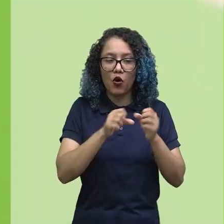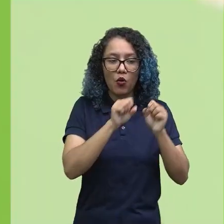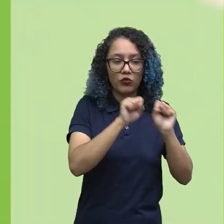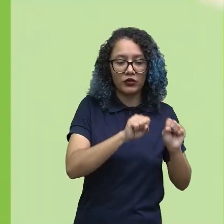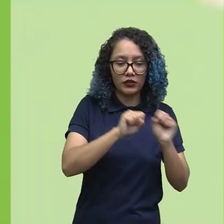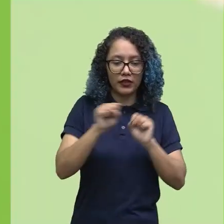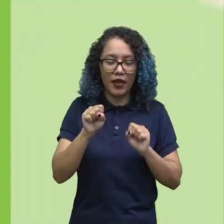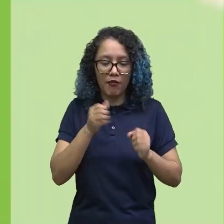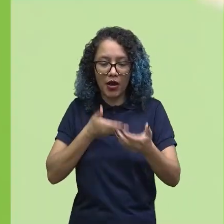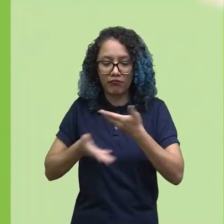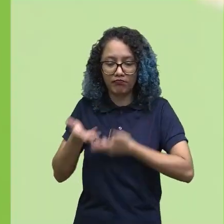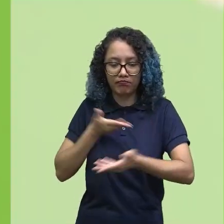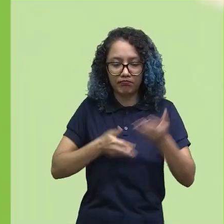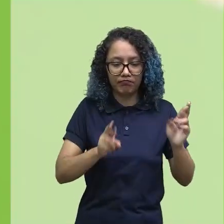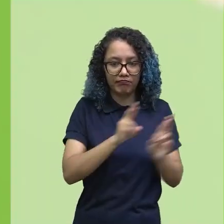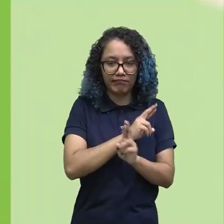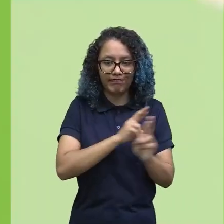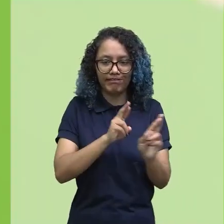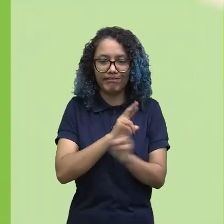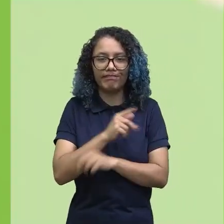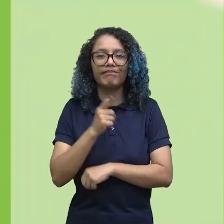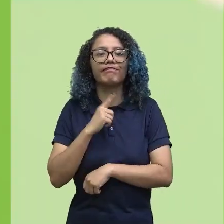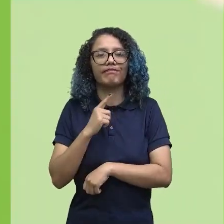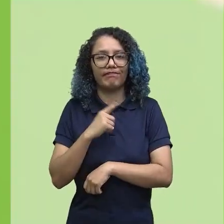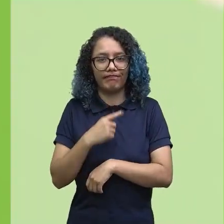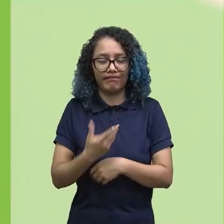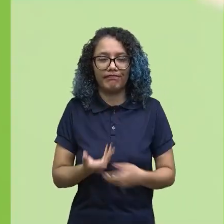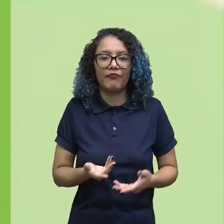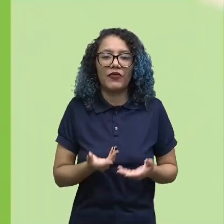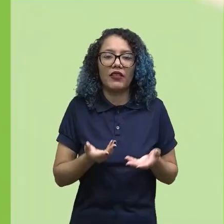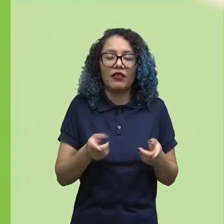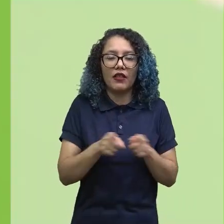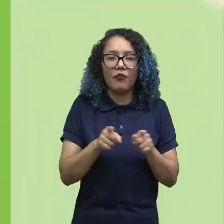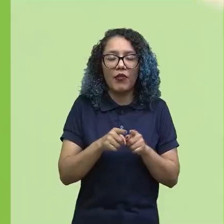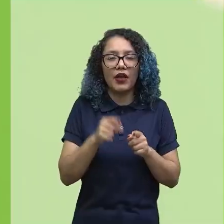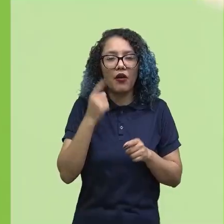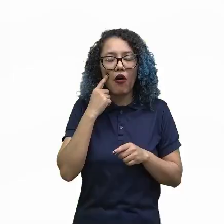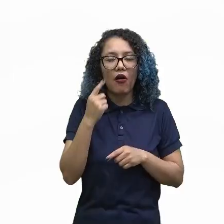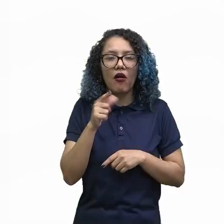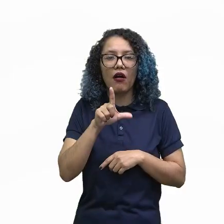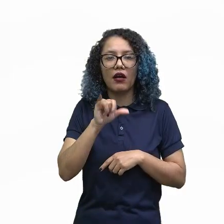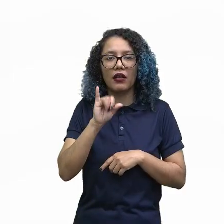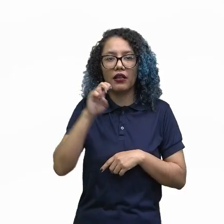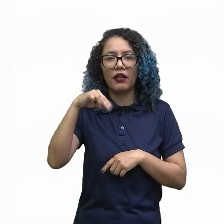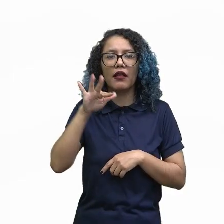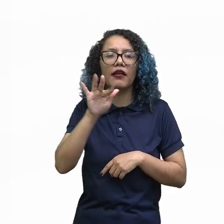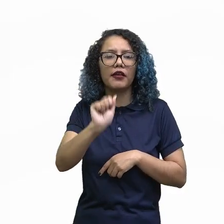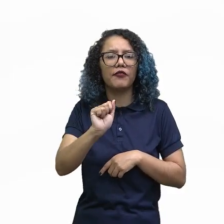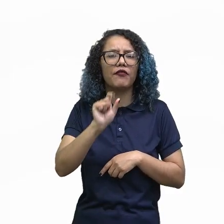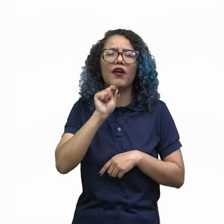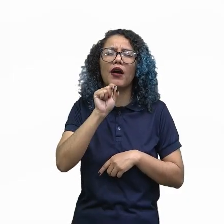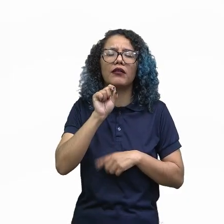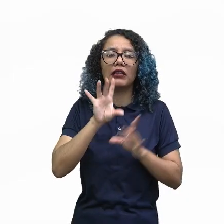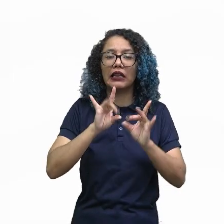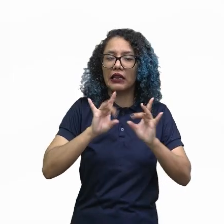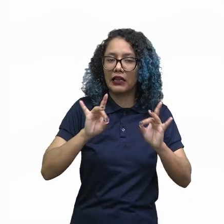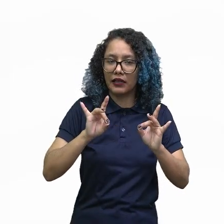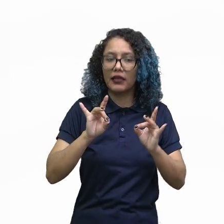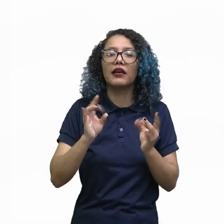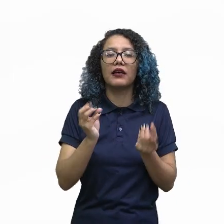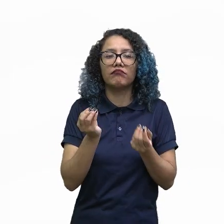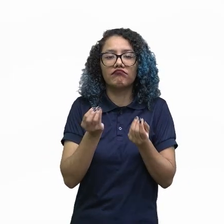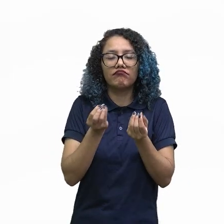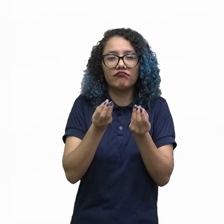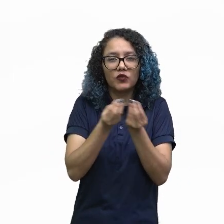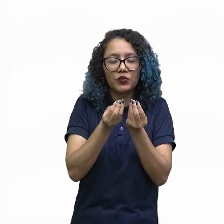esses sistemas, tá certo? E aí, a gente vai observar que a linfa, olha só, ela tem composição semelhante